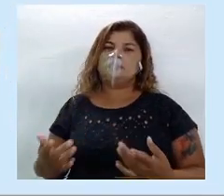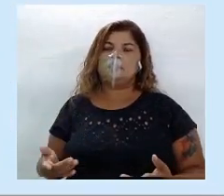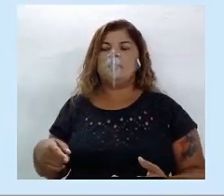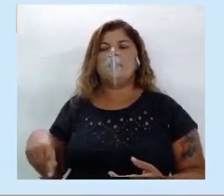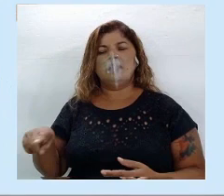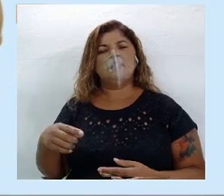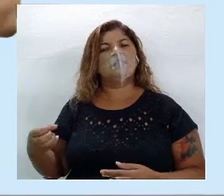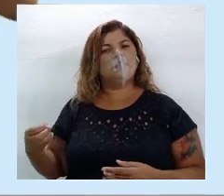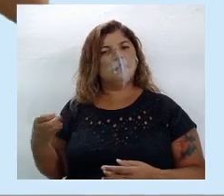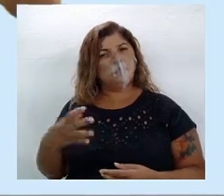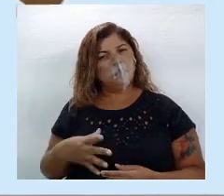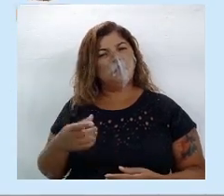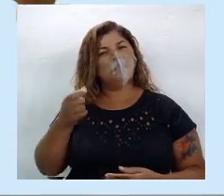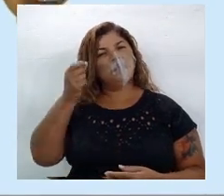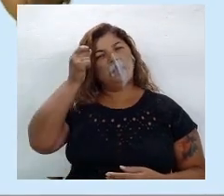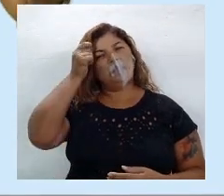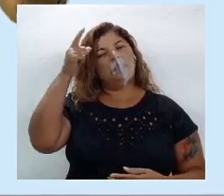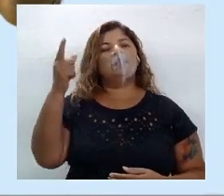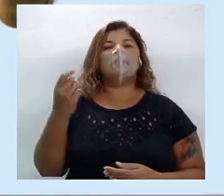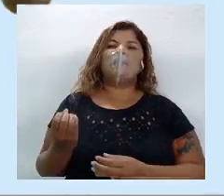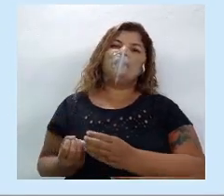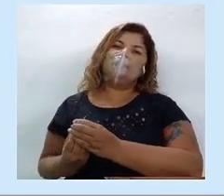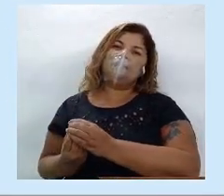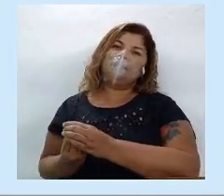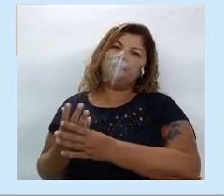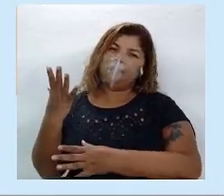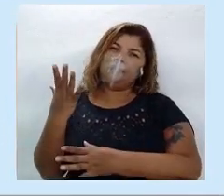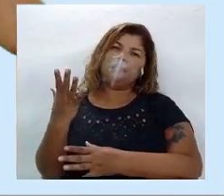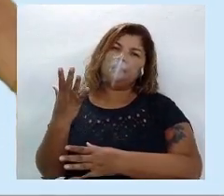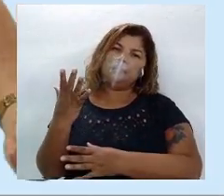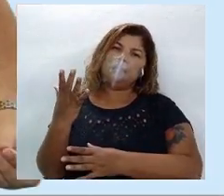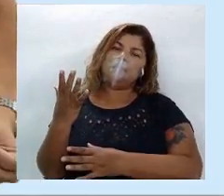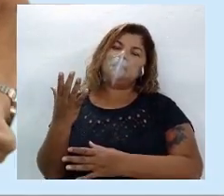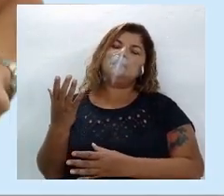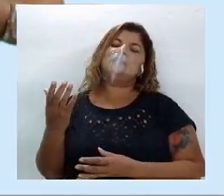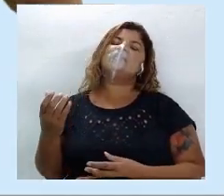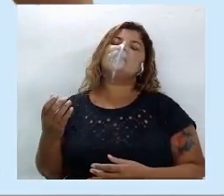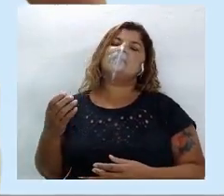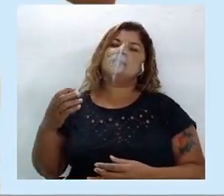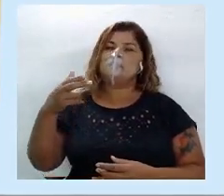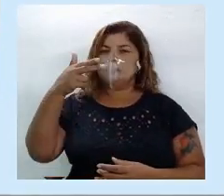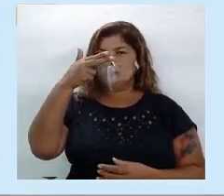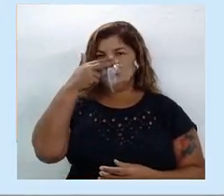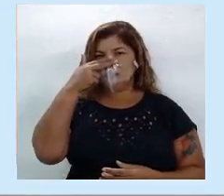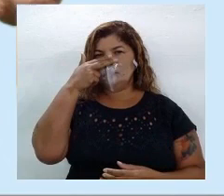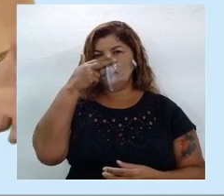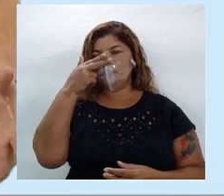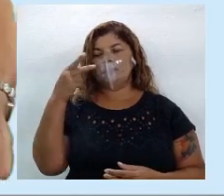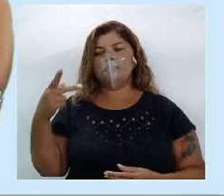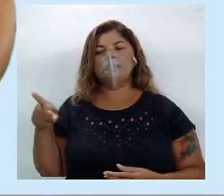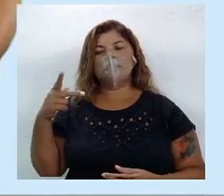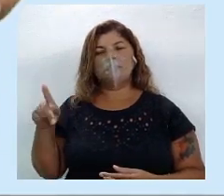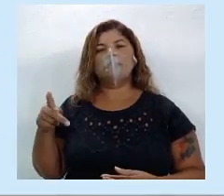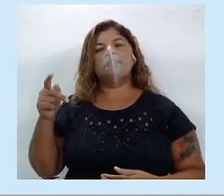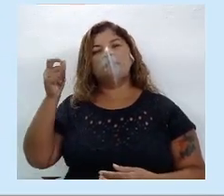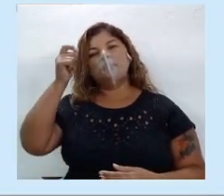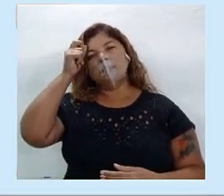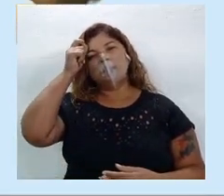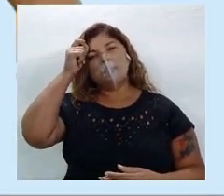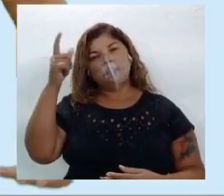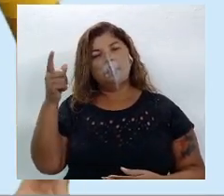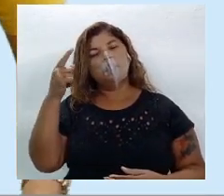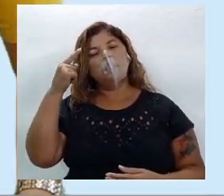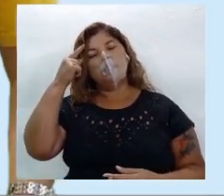de novos princípios, ele funda, certo? Faz um cristianismo, certo? Com o seu pensamento, com a